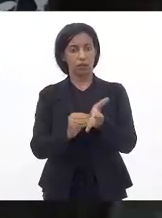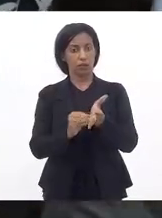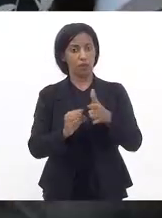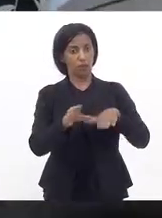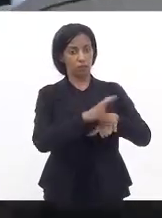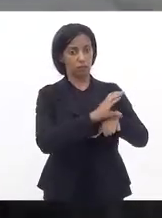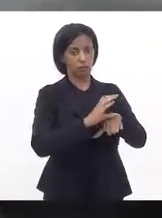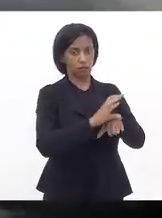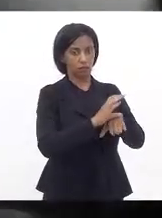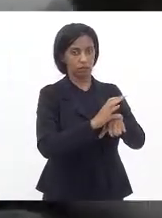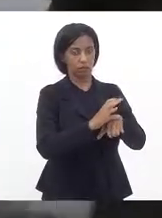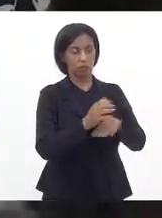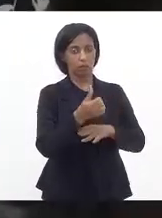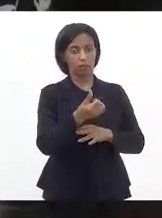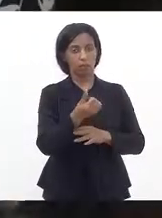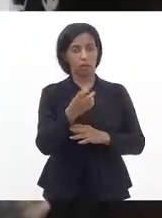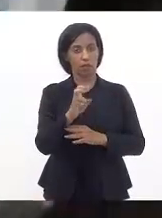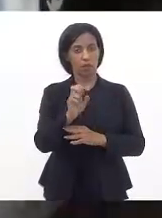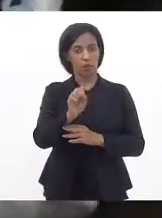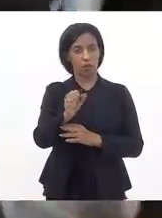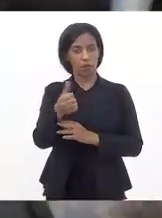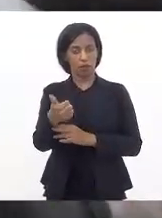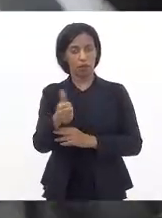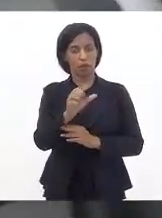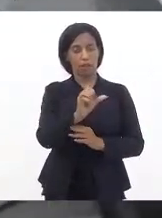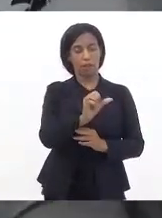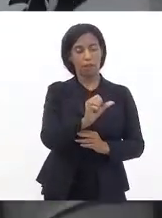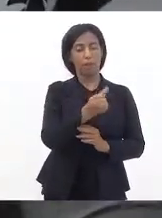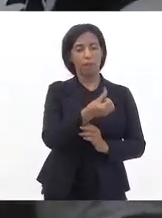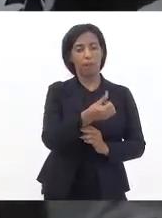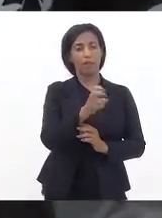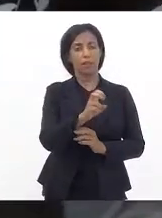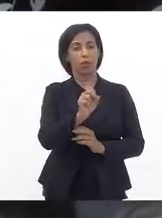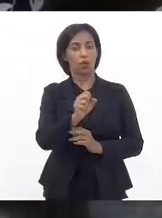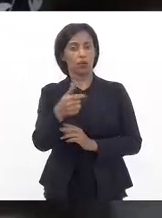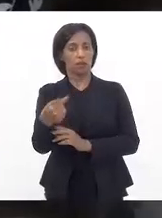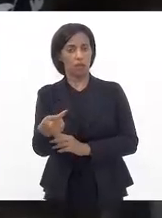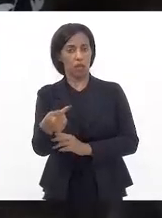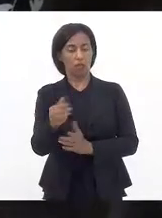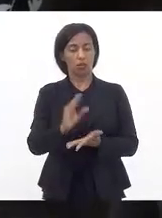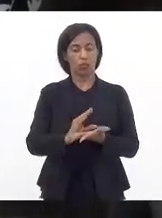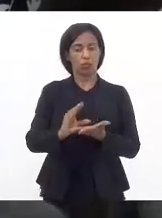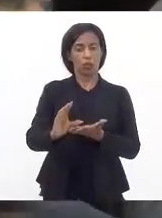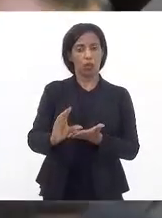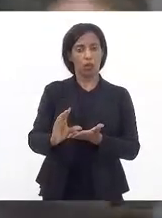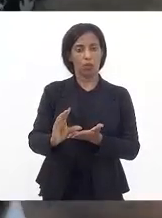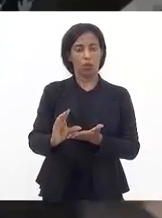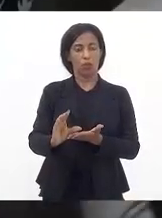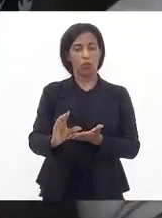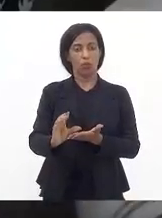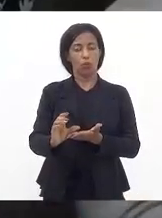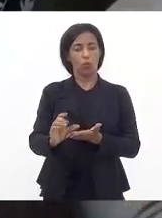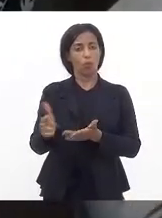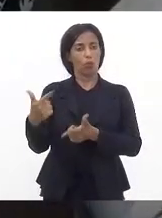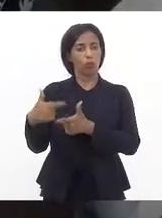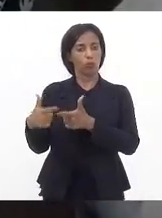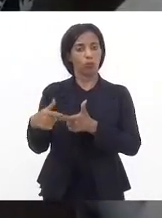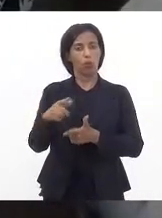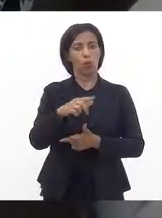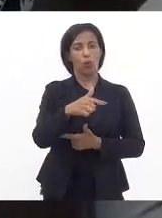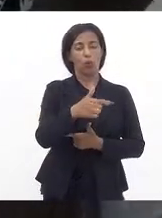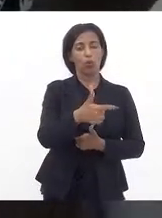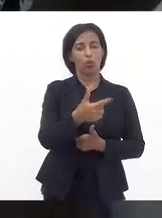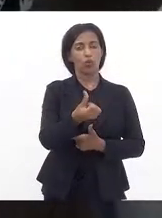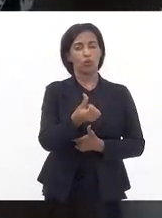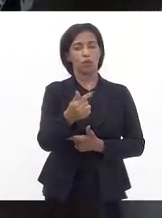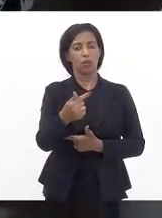inconstitucionalidade 6586 e 6587 além do recurso extraordinário com agravo 126